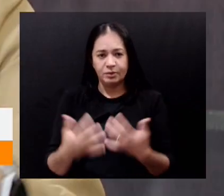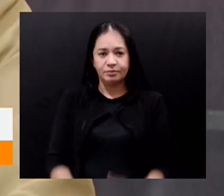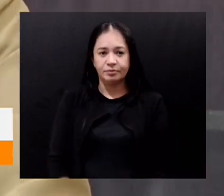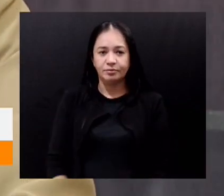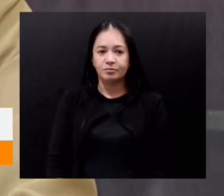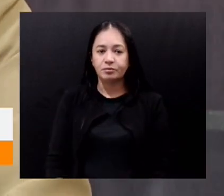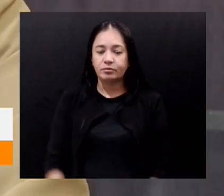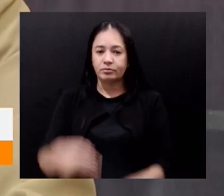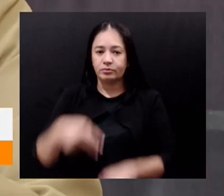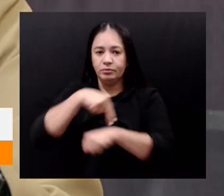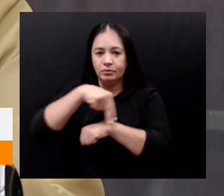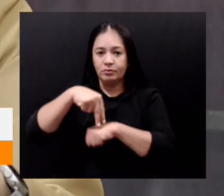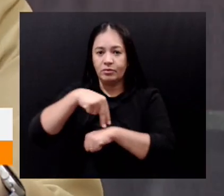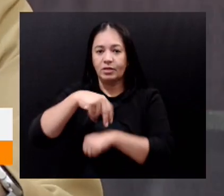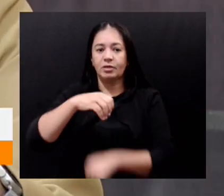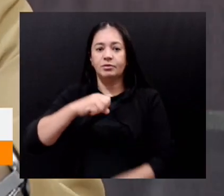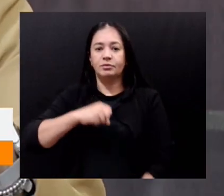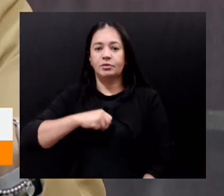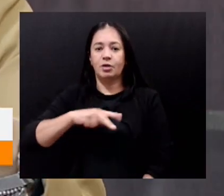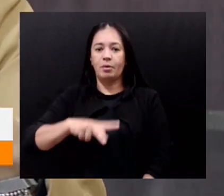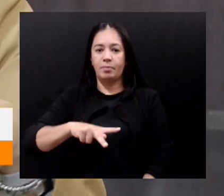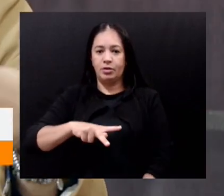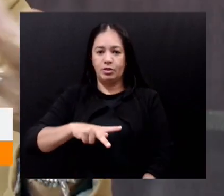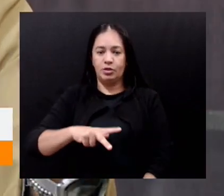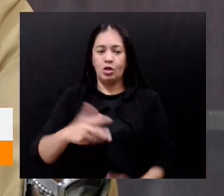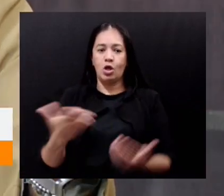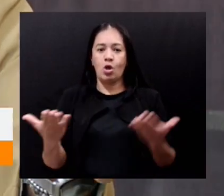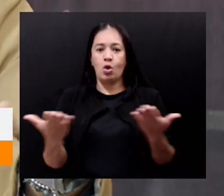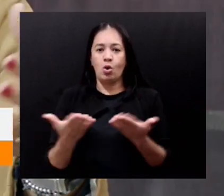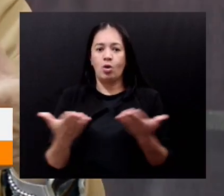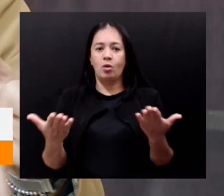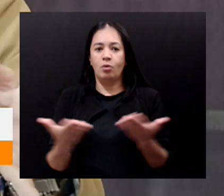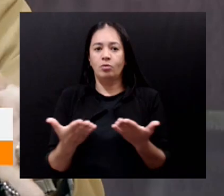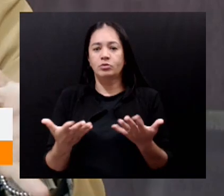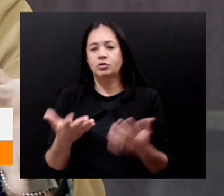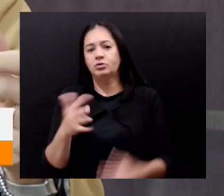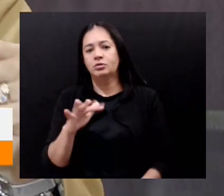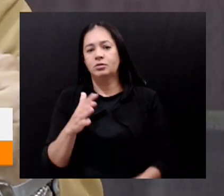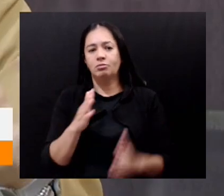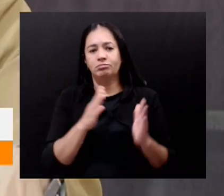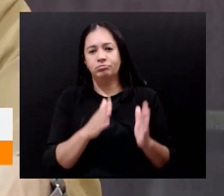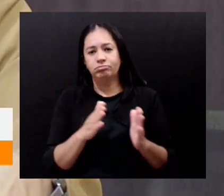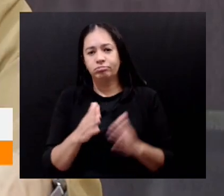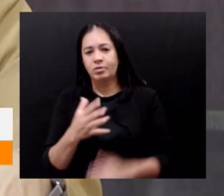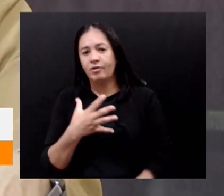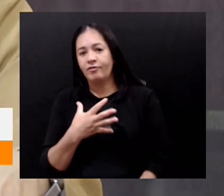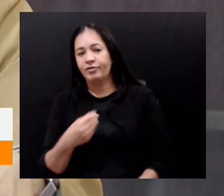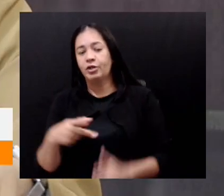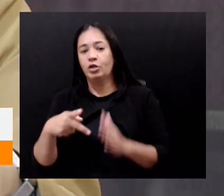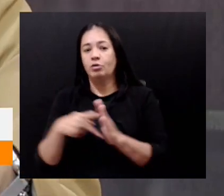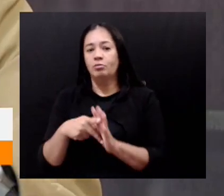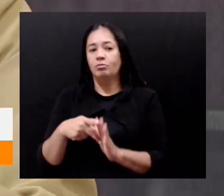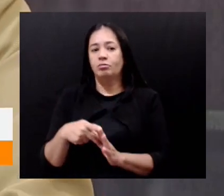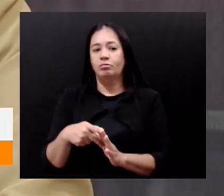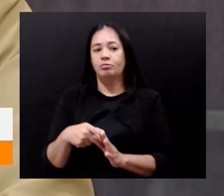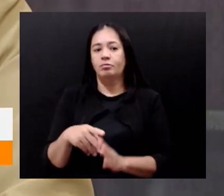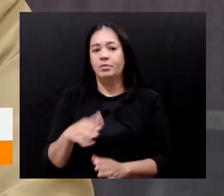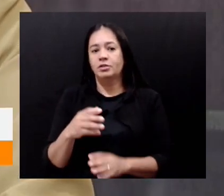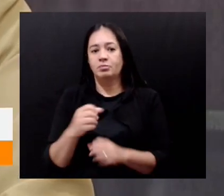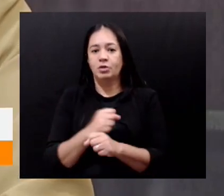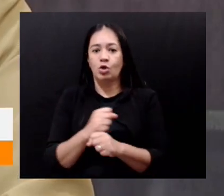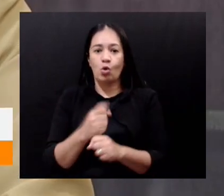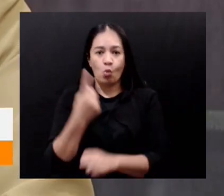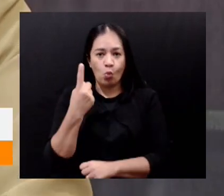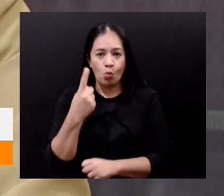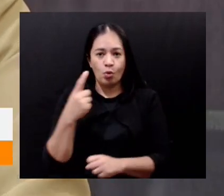portuguesa, ela hoje, em média, um processo de filho de português, ela anda à volta de 1 ano para concluir. Uhum. Os processos